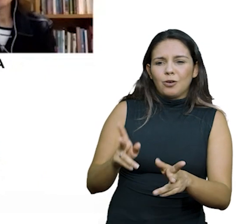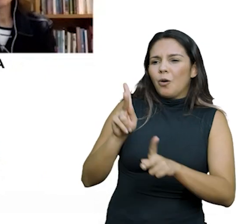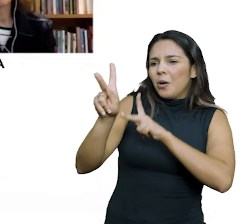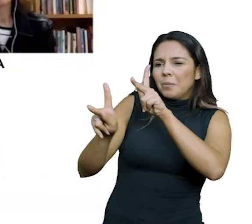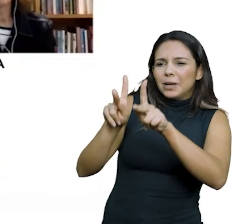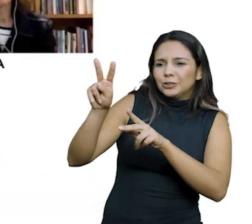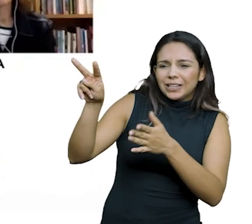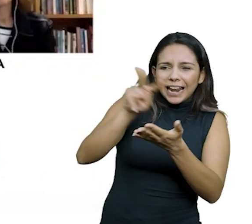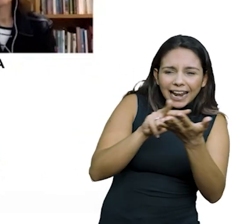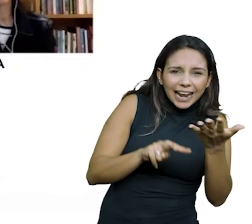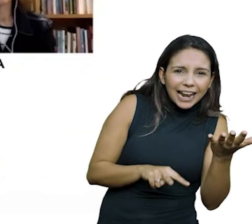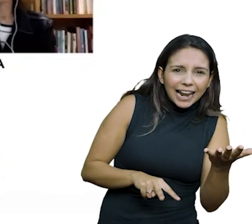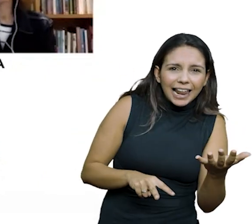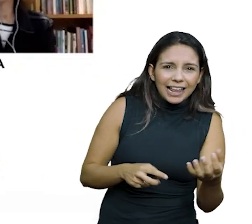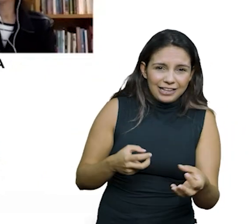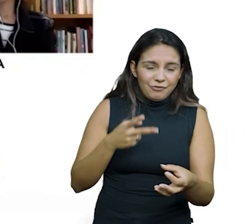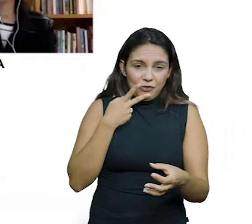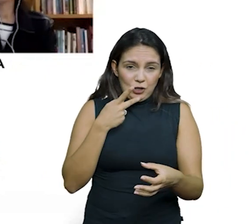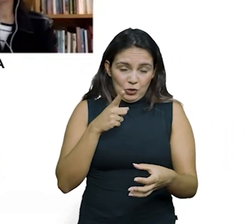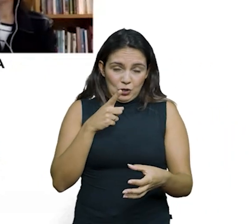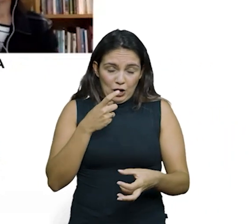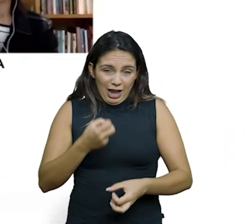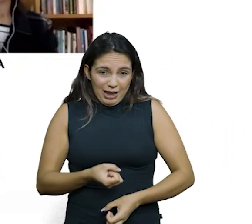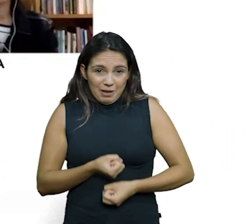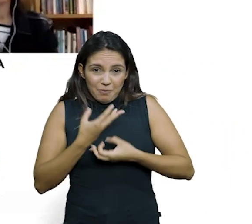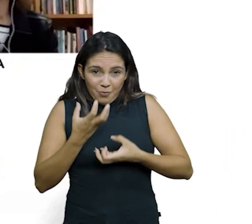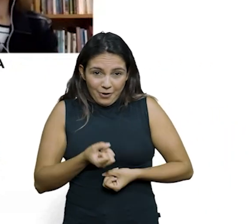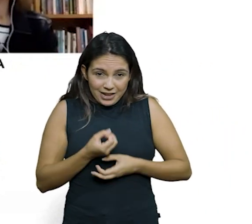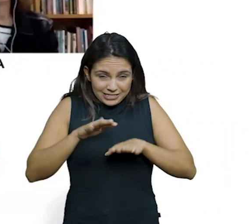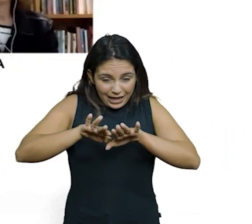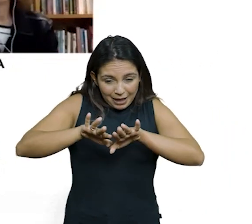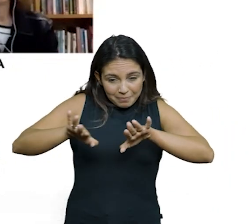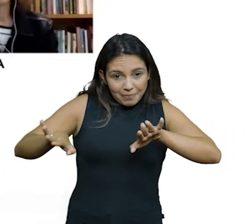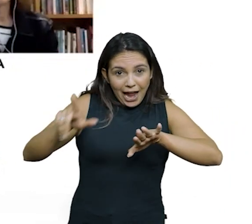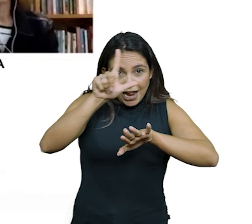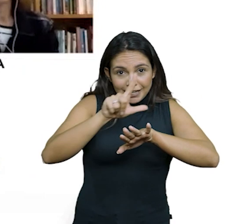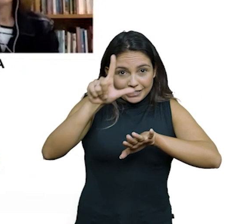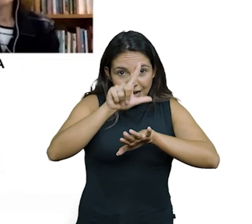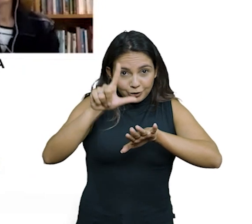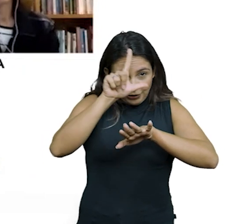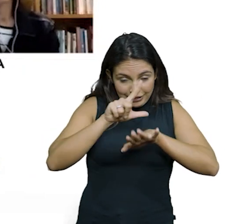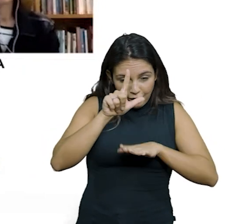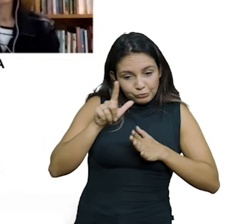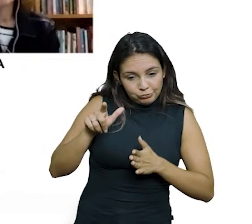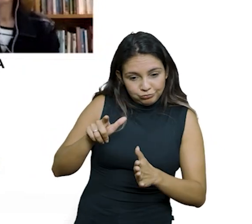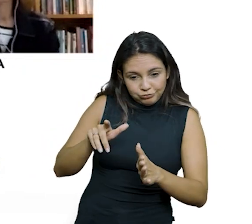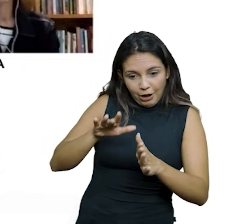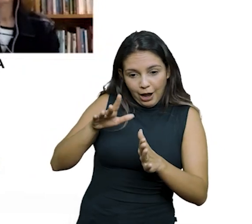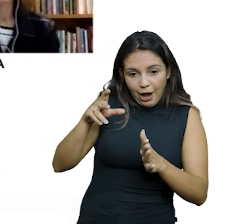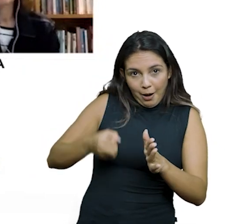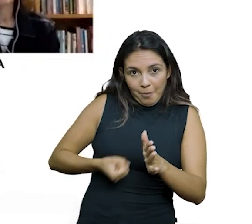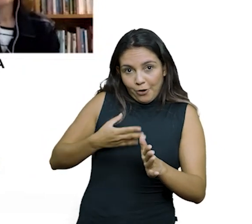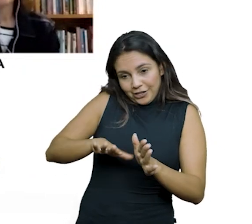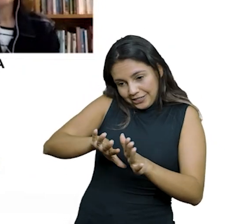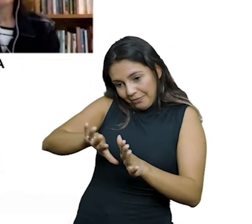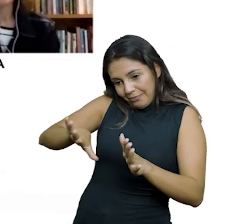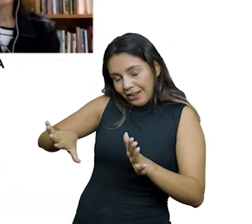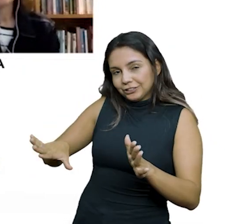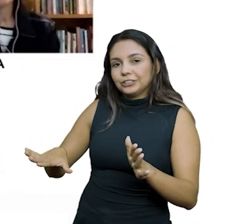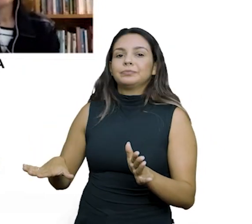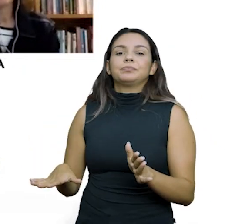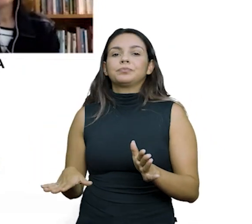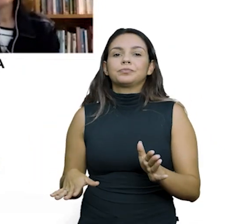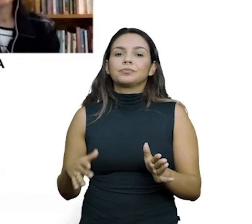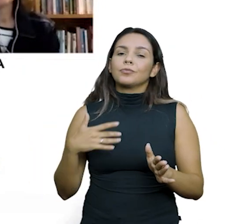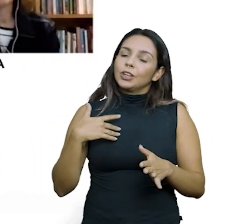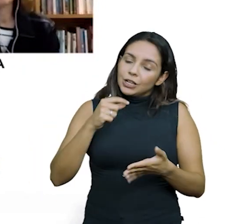leitor. Poesia é um mundo à parte da literatura. Todo mundo gosta de poesia. Raramente você encontra uma pessoa que fala, você